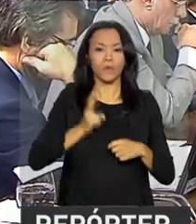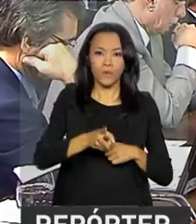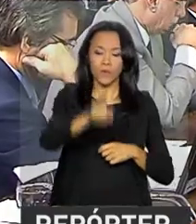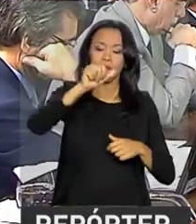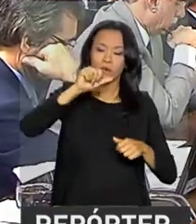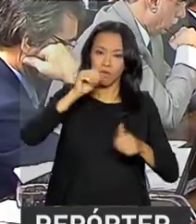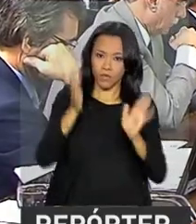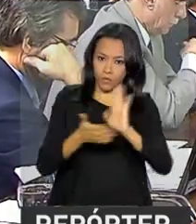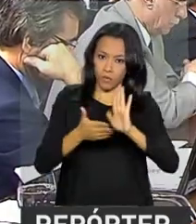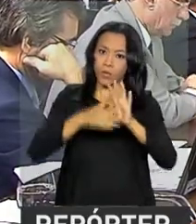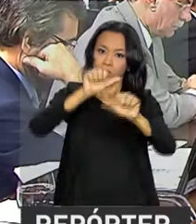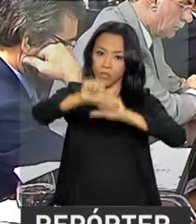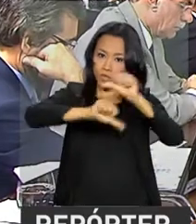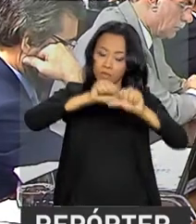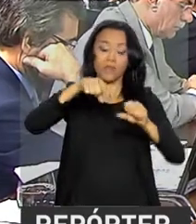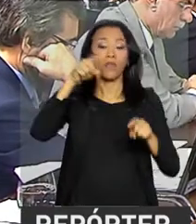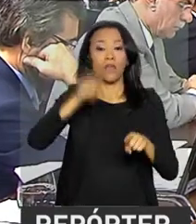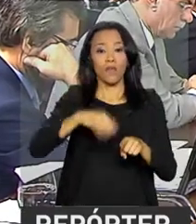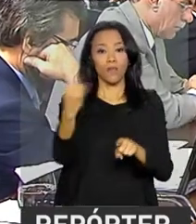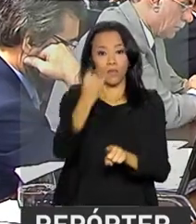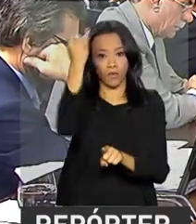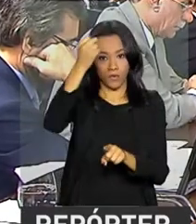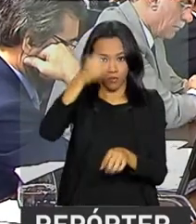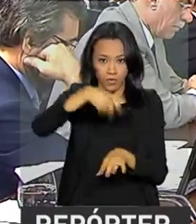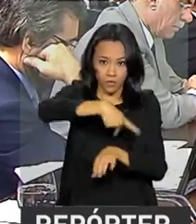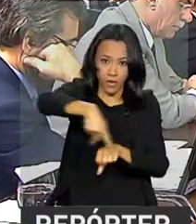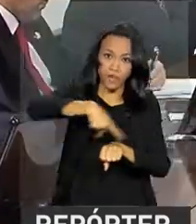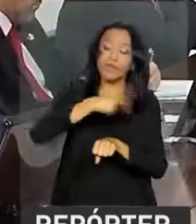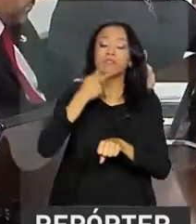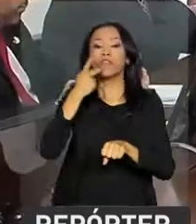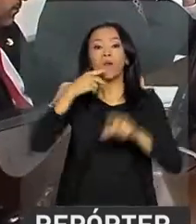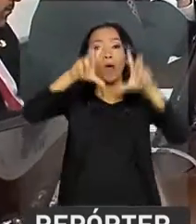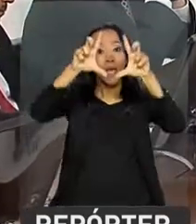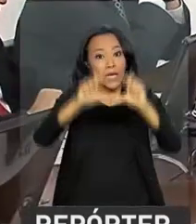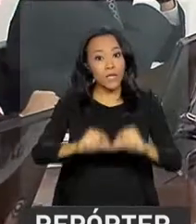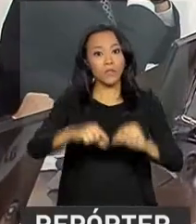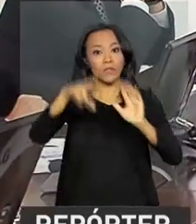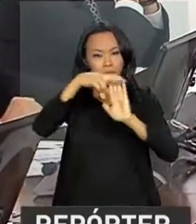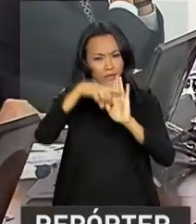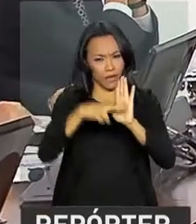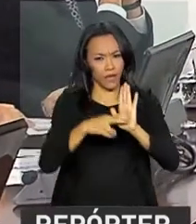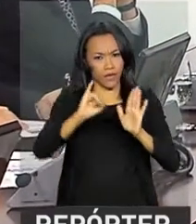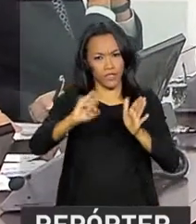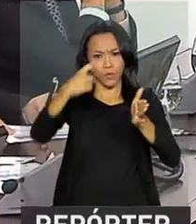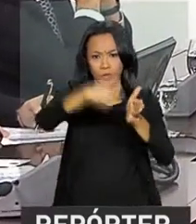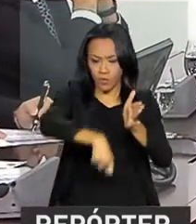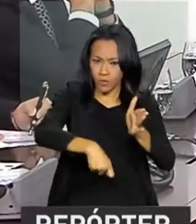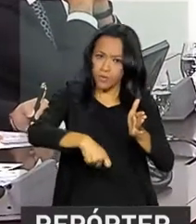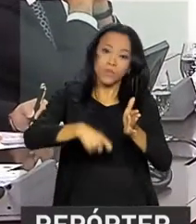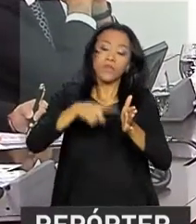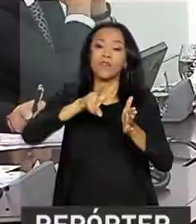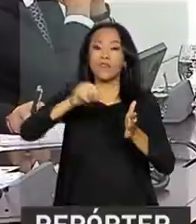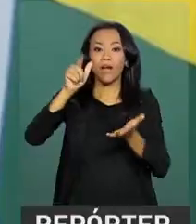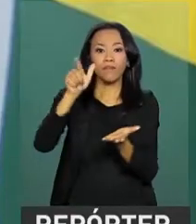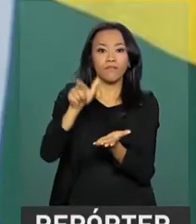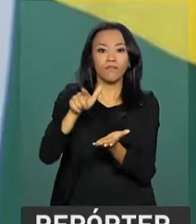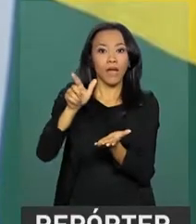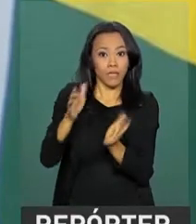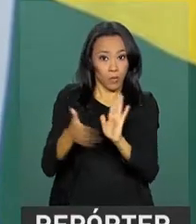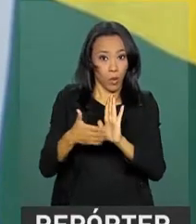para o país e citou a simplificação tributária matéria que o governo pretende encaminhar para o congresso